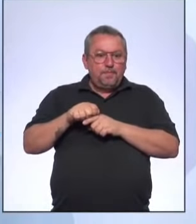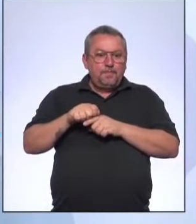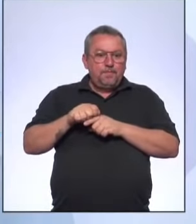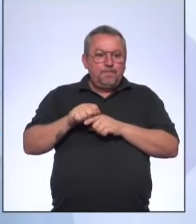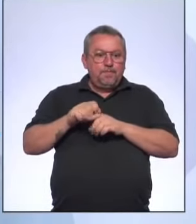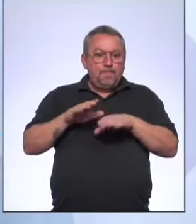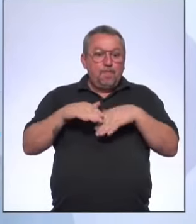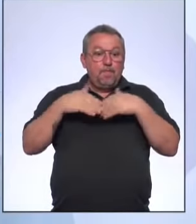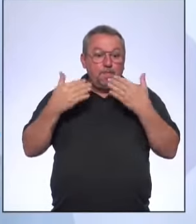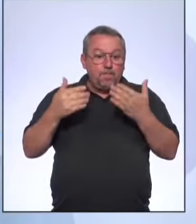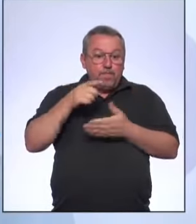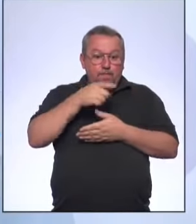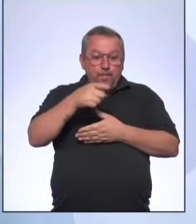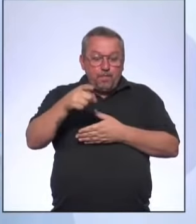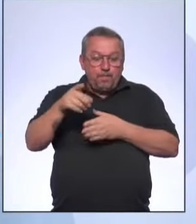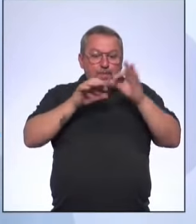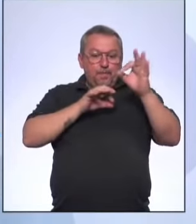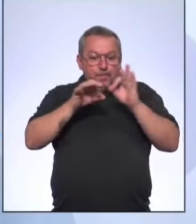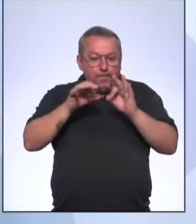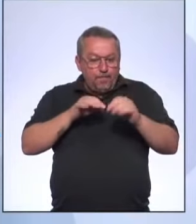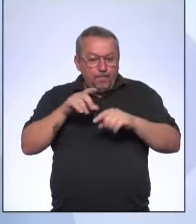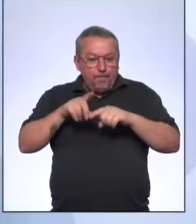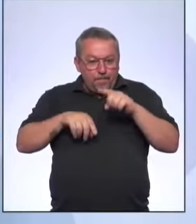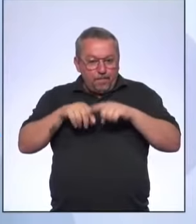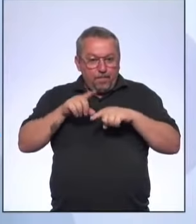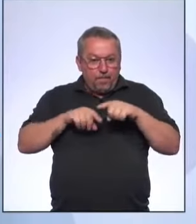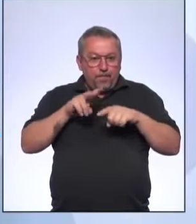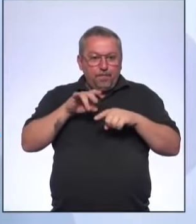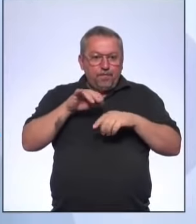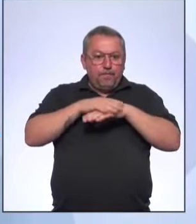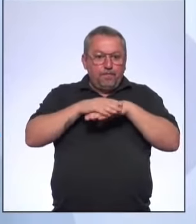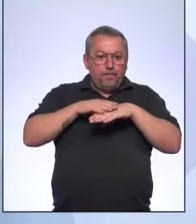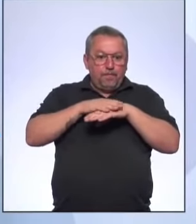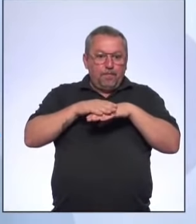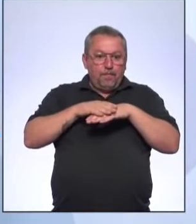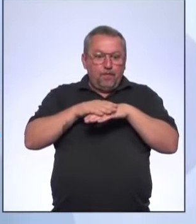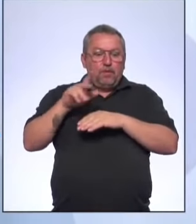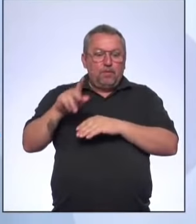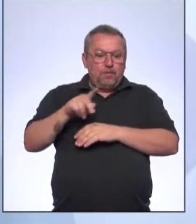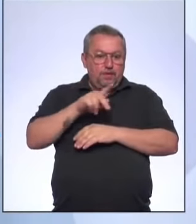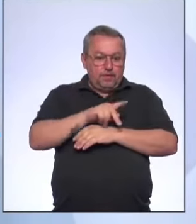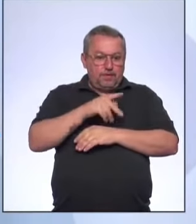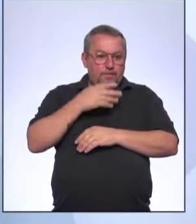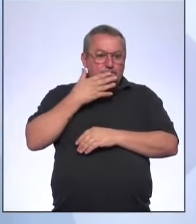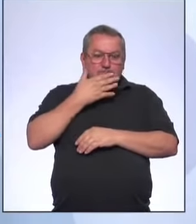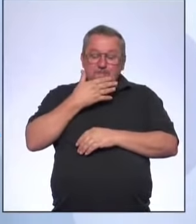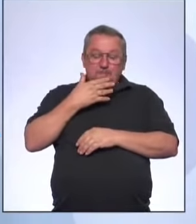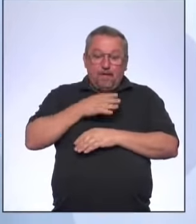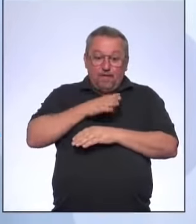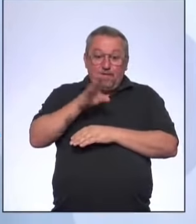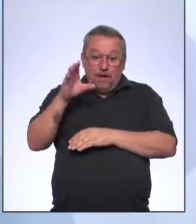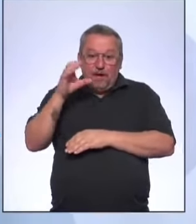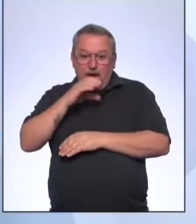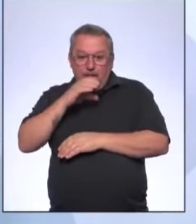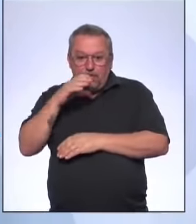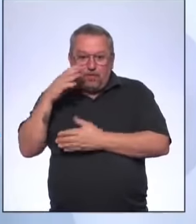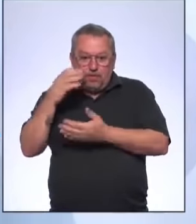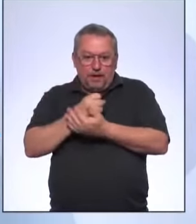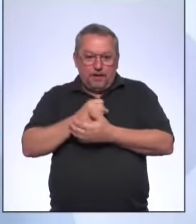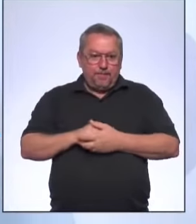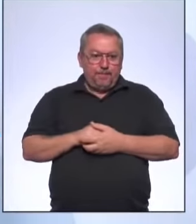enquanto isso quando você vai arrumando seu material eu vou conversando com os pinchers ok então corre lá pega sua